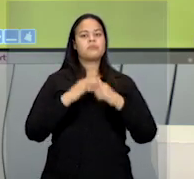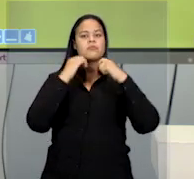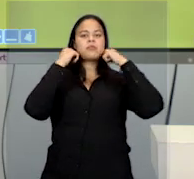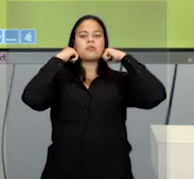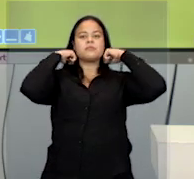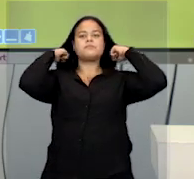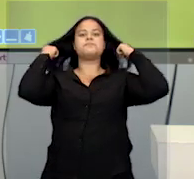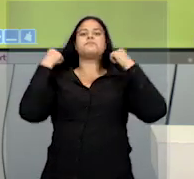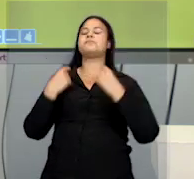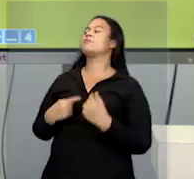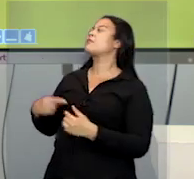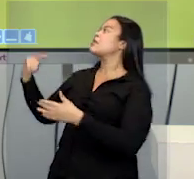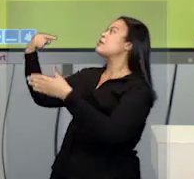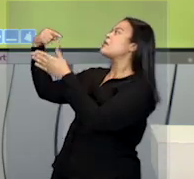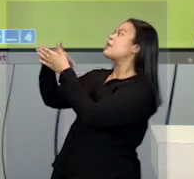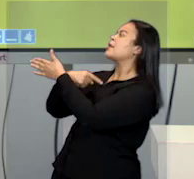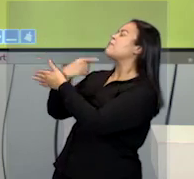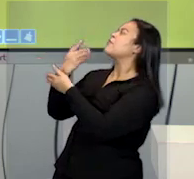E ele pergunta: